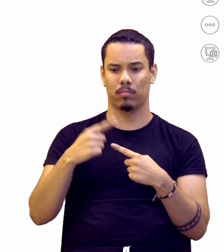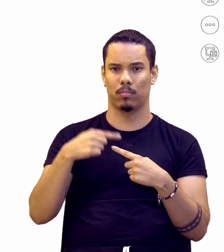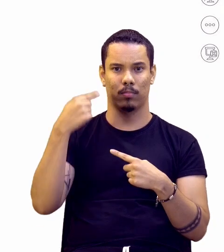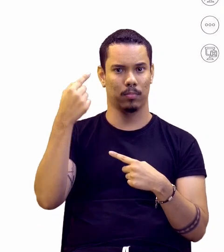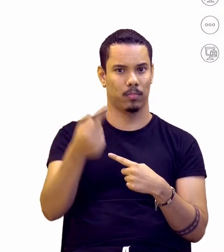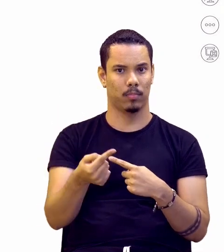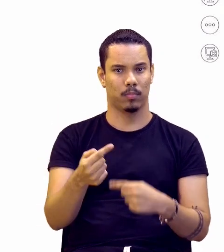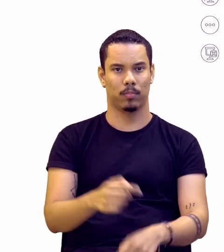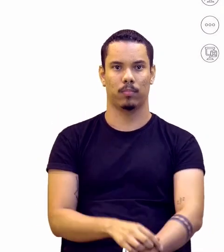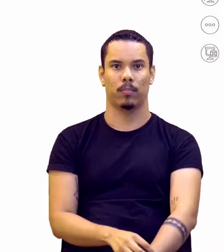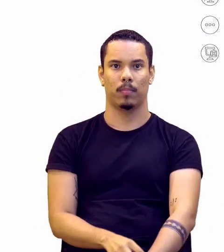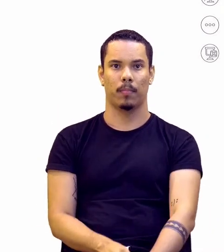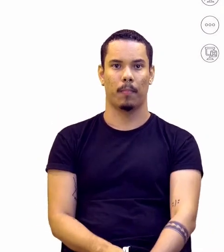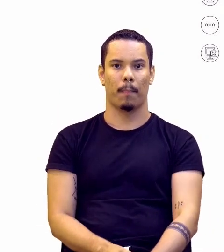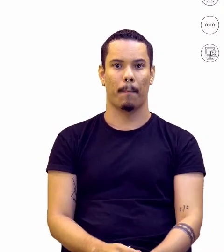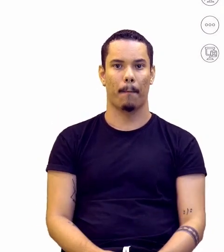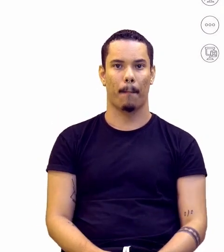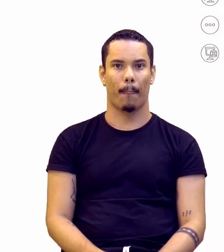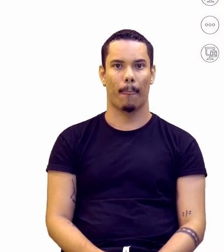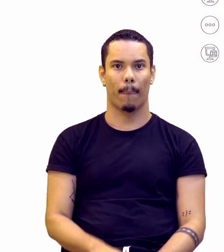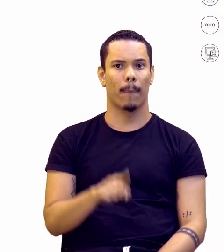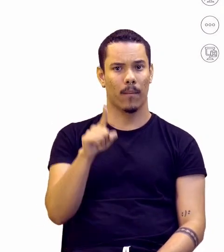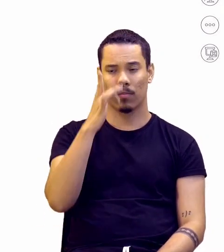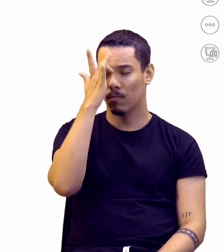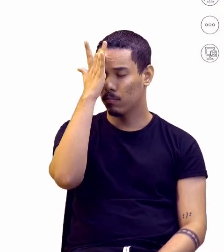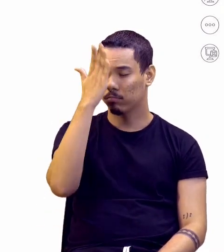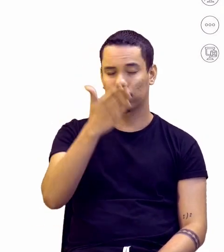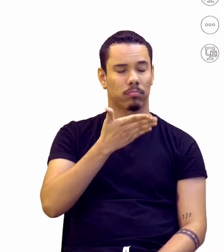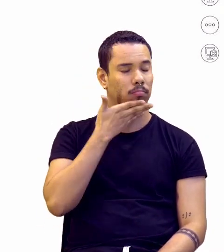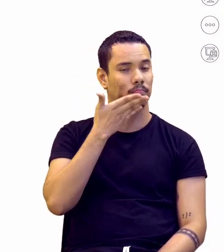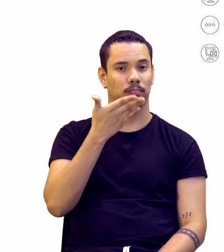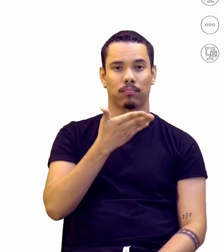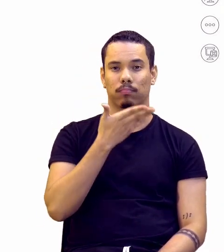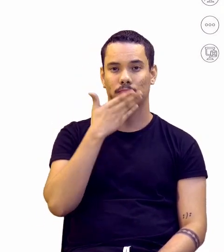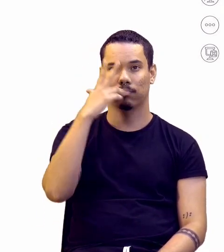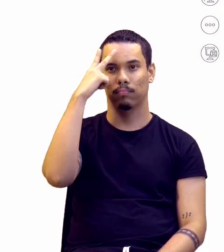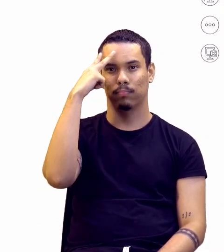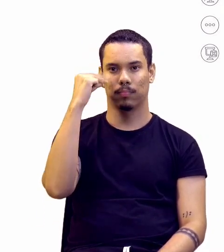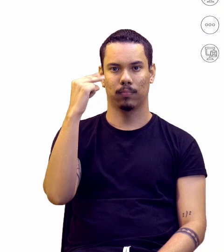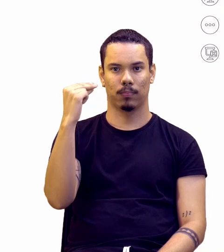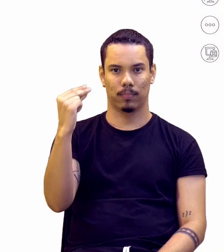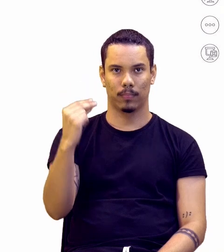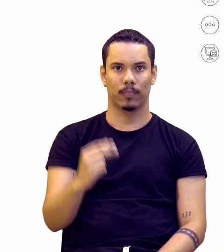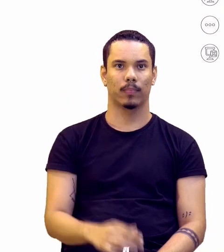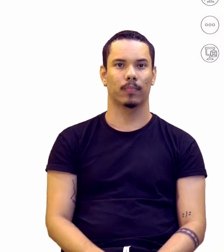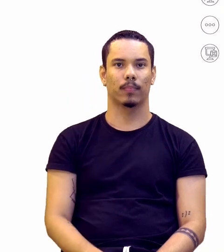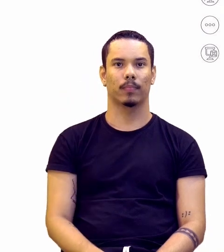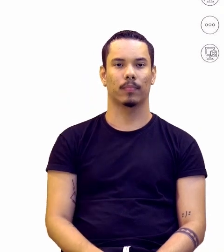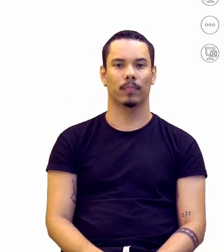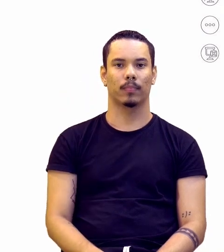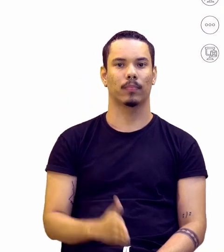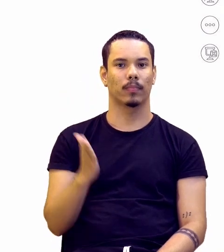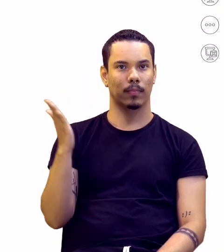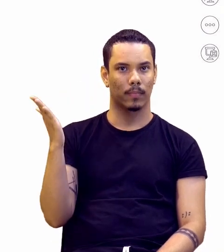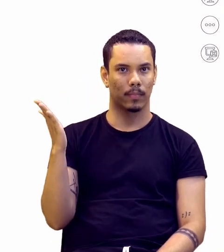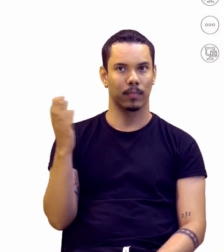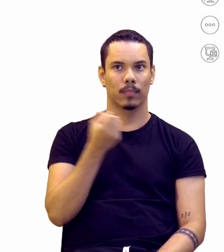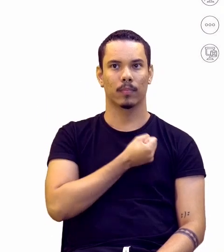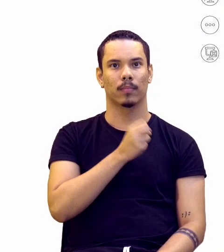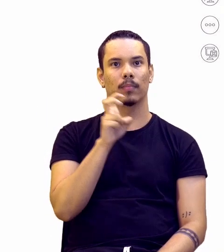bem, Beleza? muito bem. Essa aí foi mamão com açúcar? Tranquilo, tranquilo mesmo. Então vamos para a próxima. Questão 5.